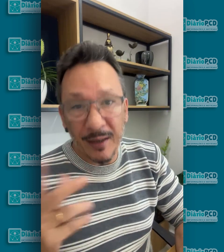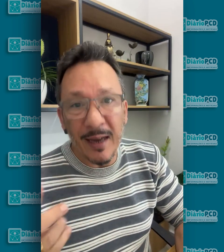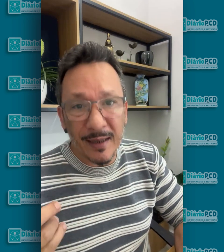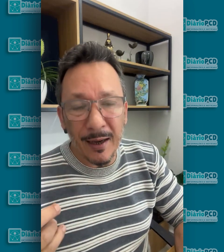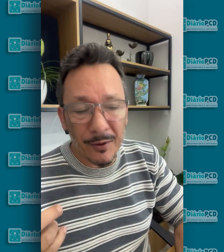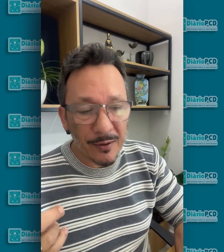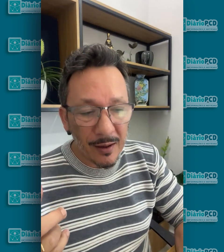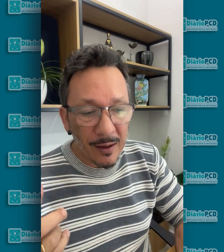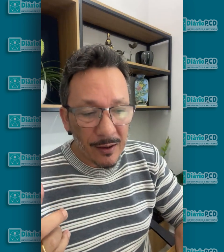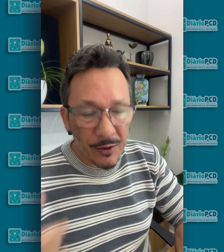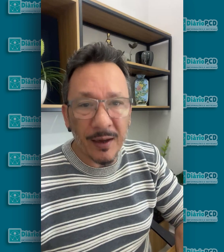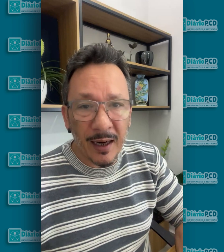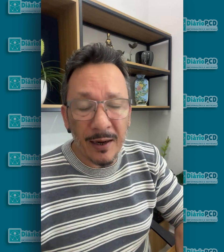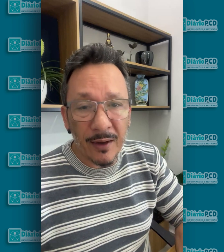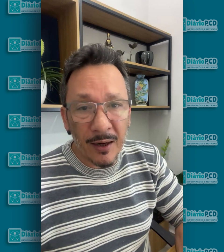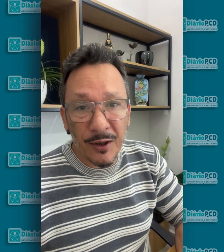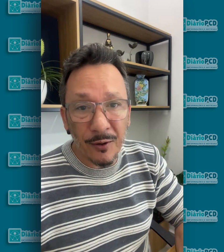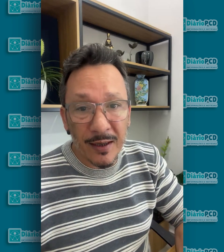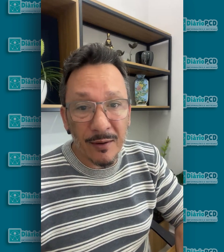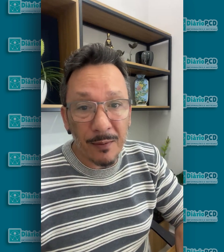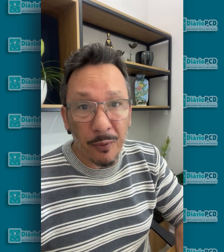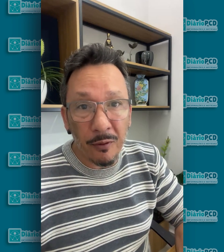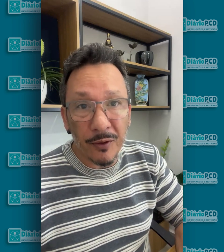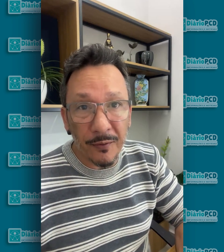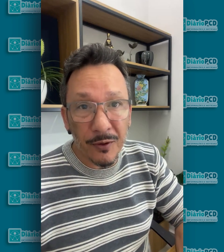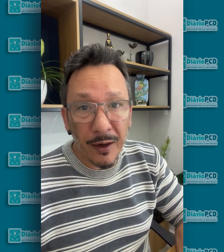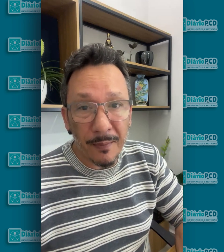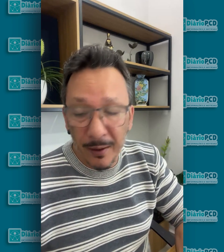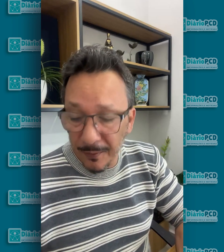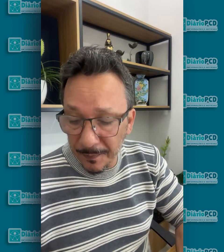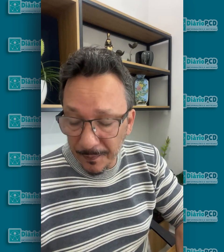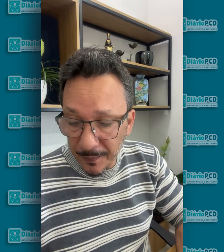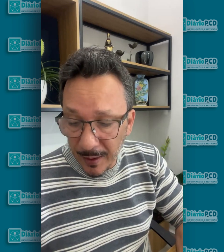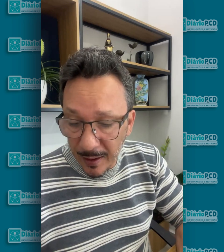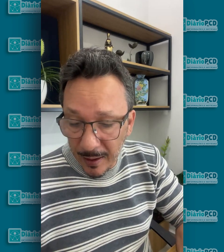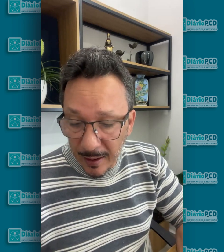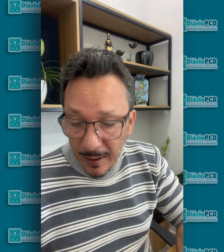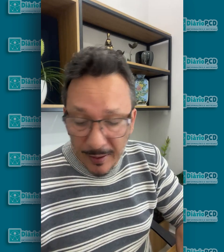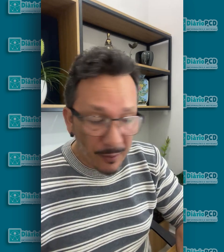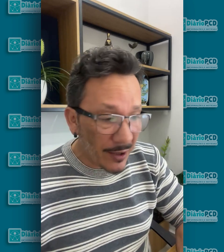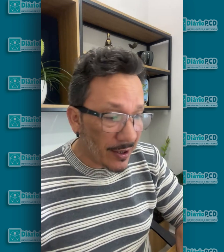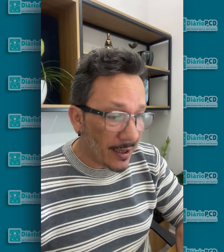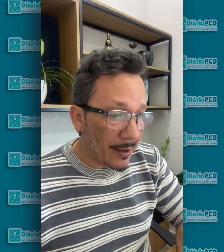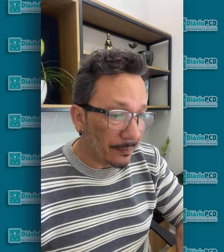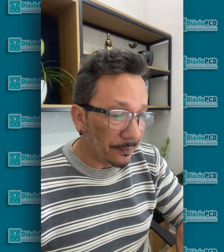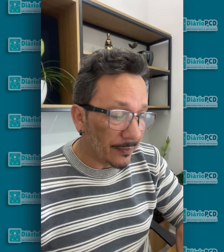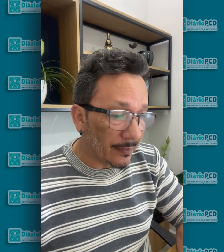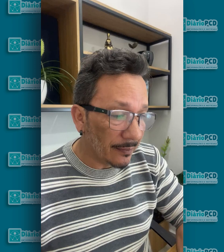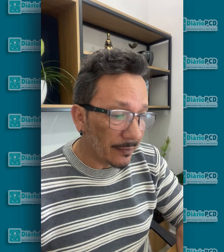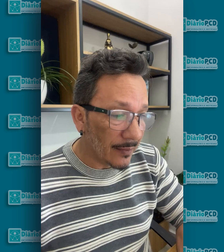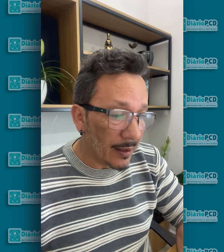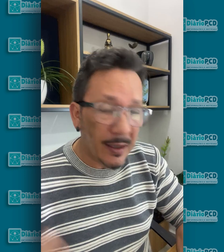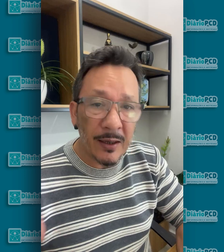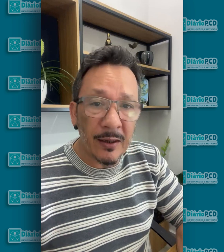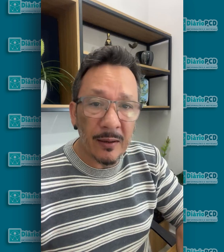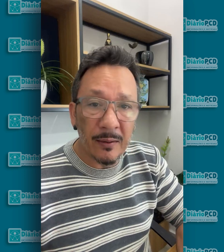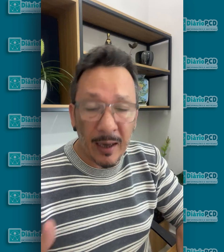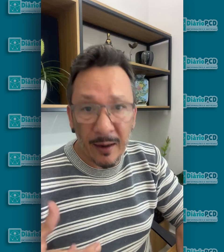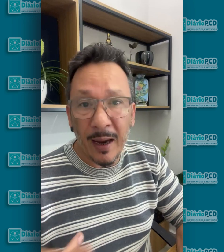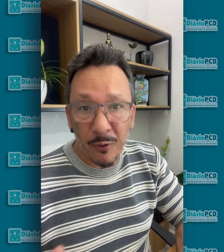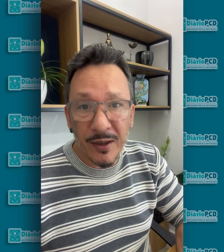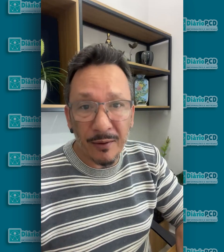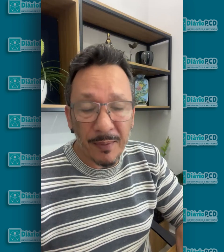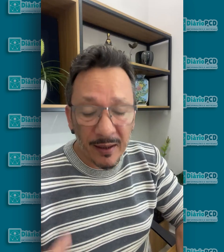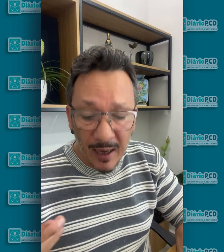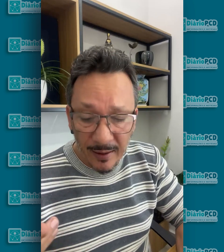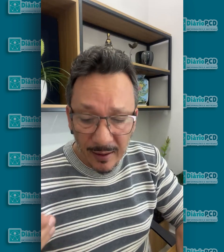de 3 anos, só que ela tinha 2 anos e pouco de funcionamento. Então, é dizer que